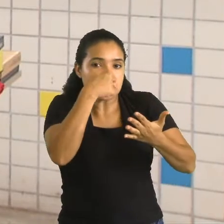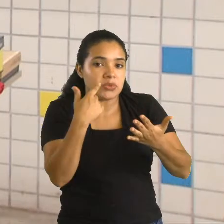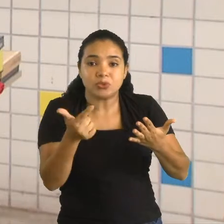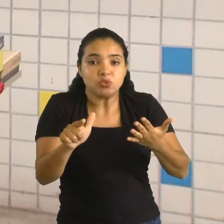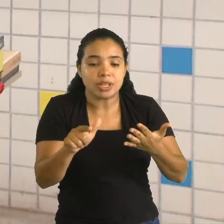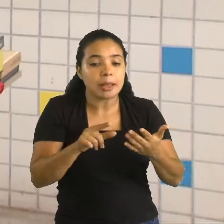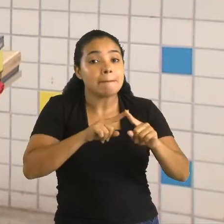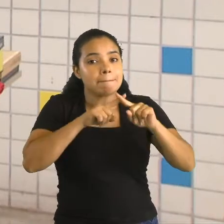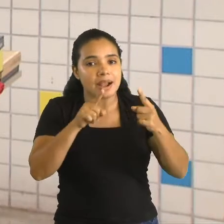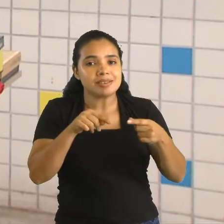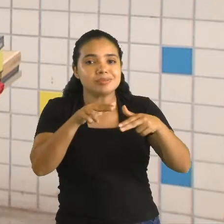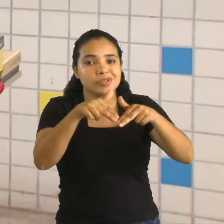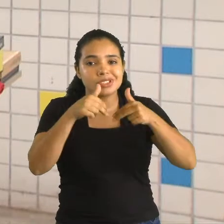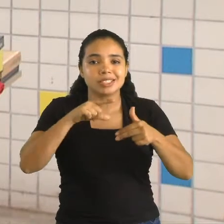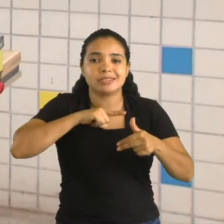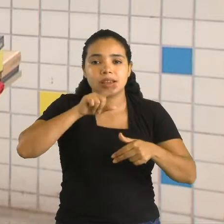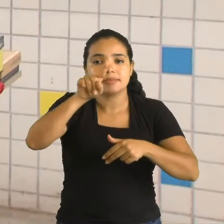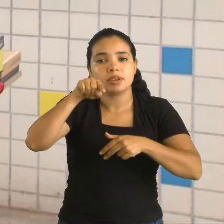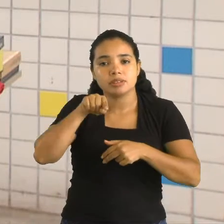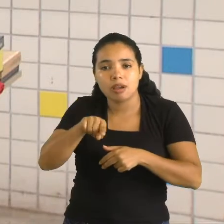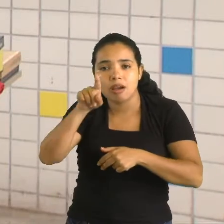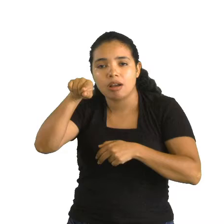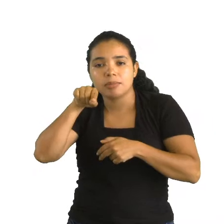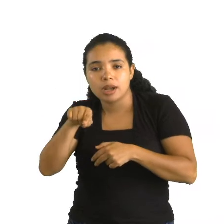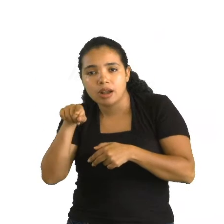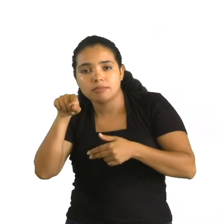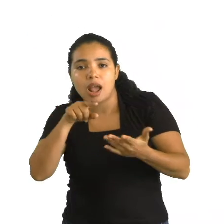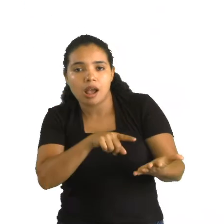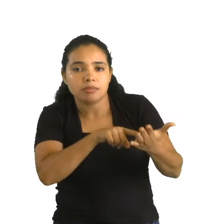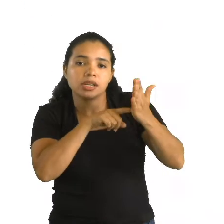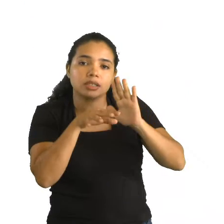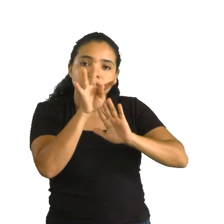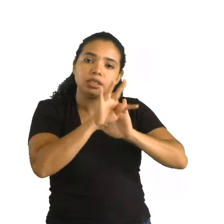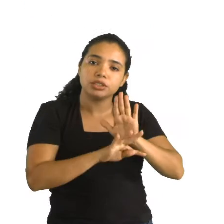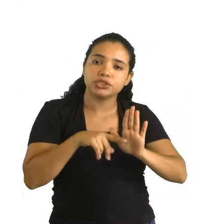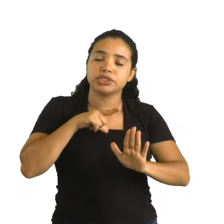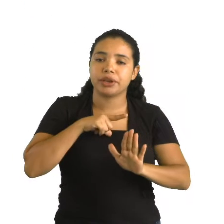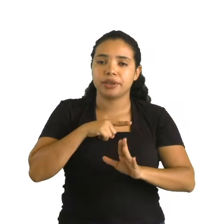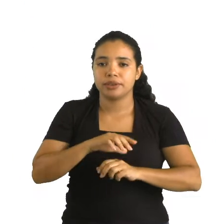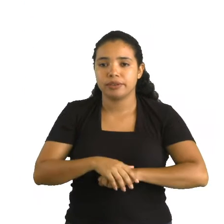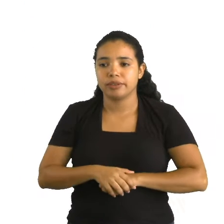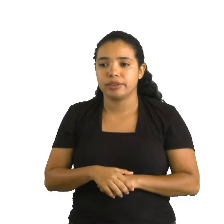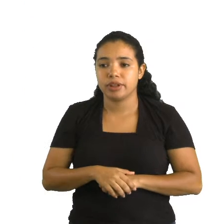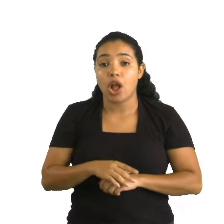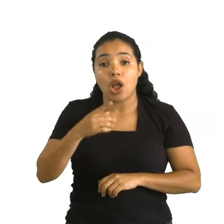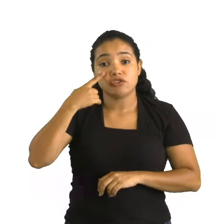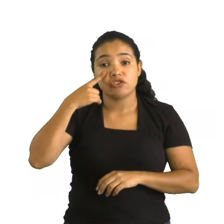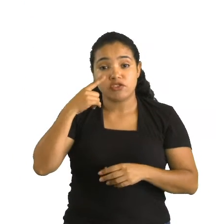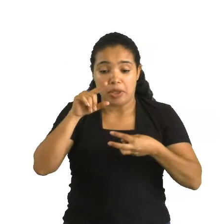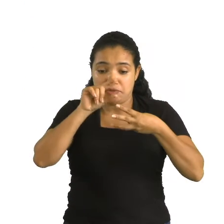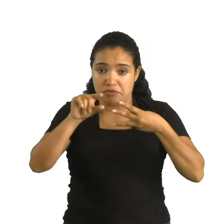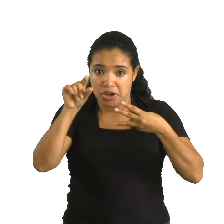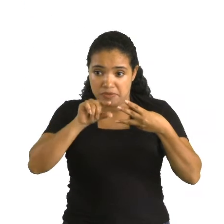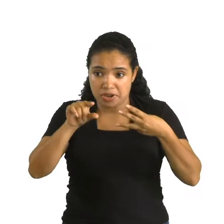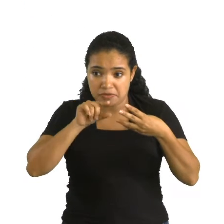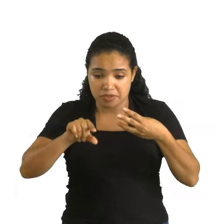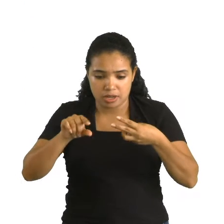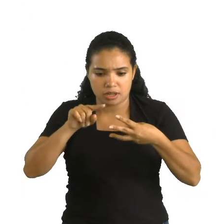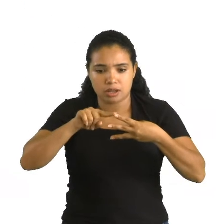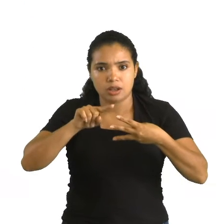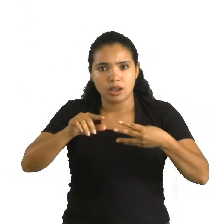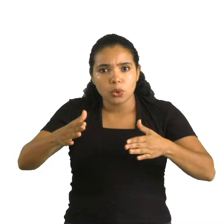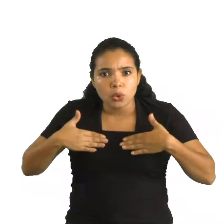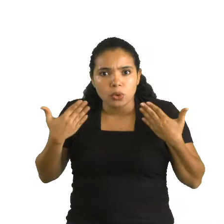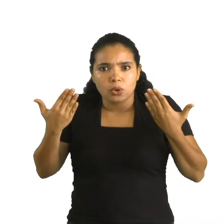quero falar, que mensagem eu quero passar. Olha essas outras frases. Preparado? Que